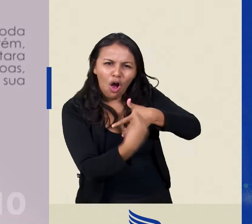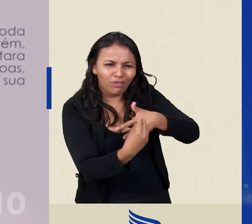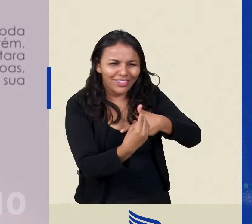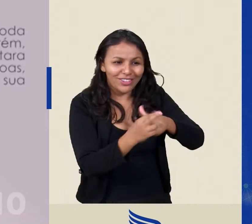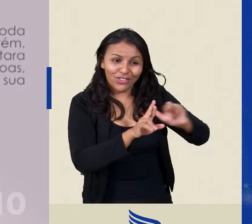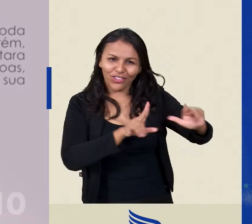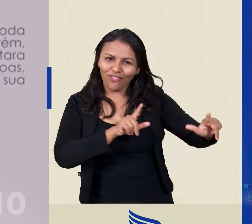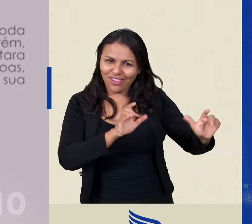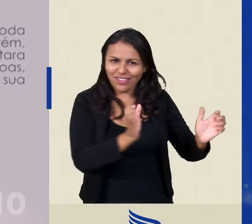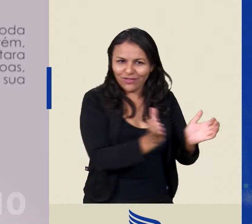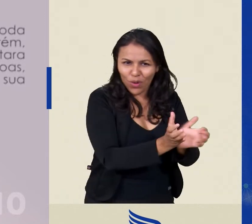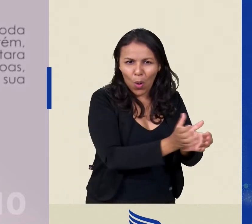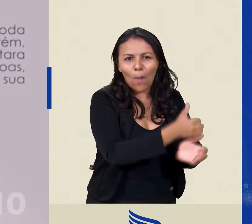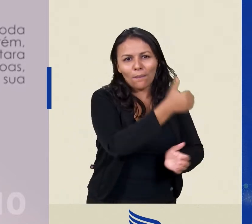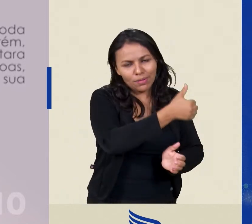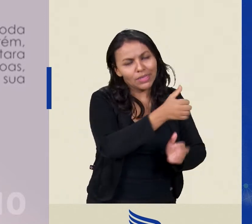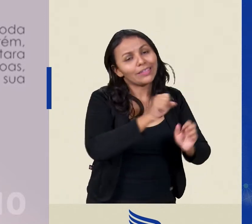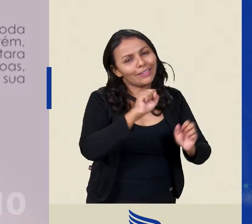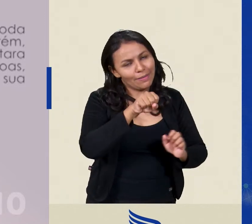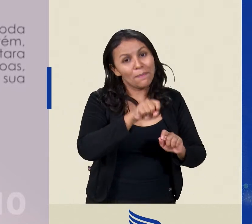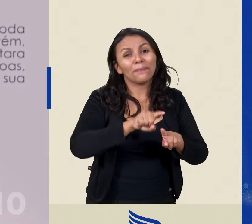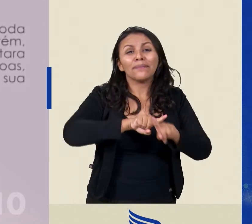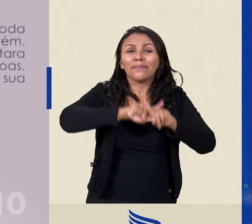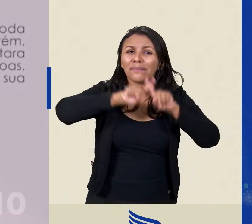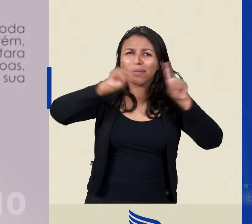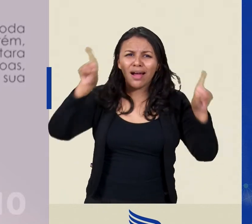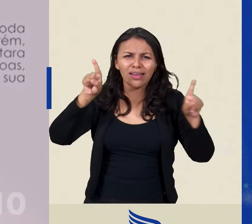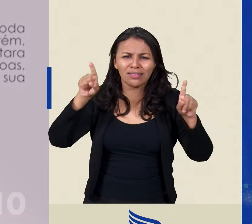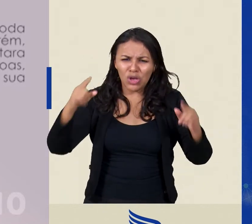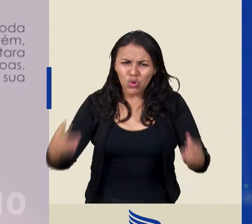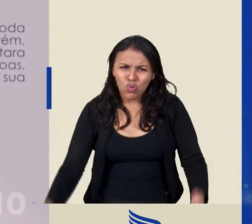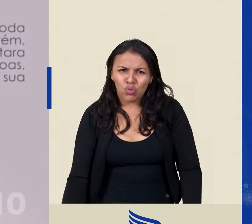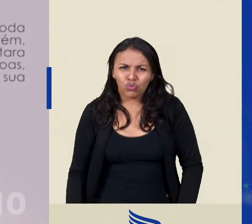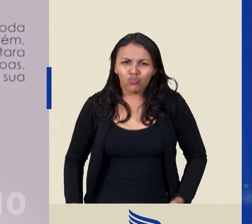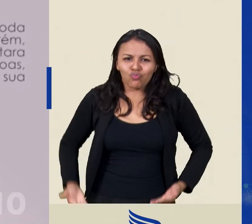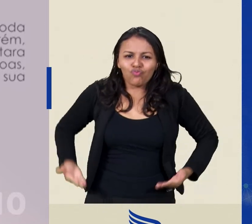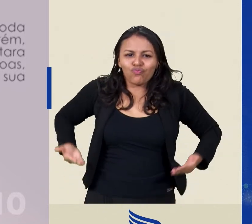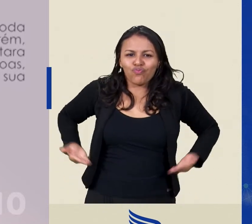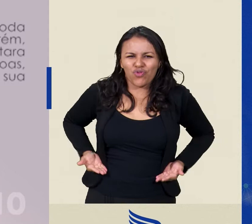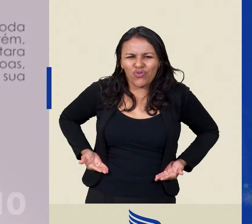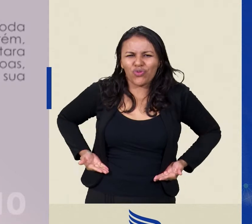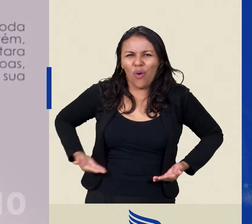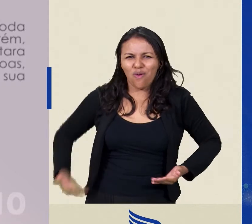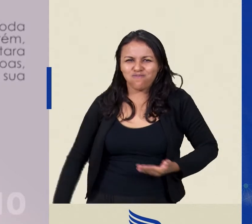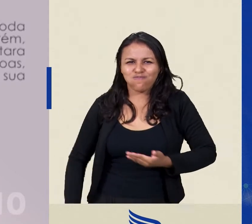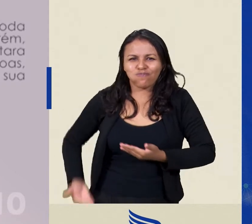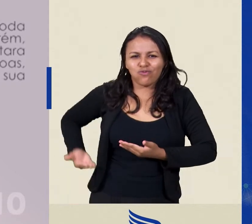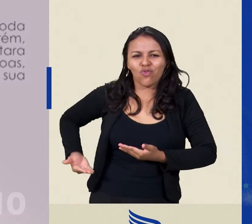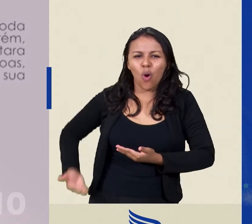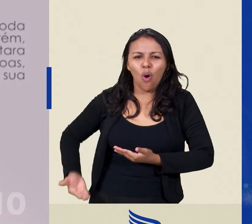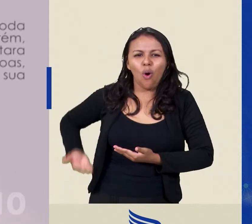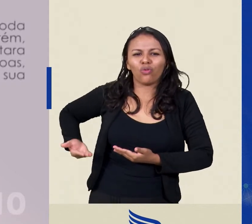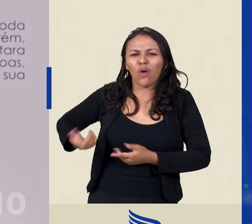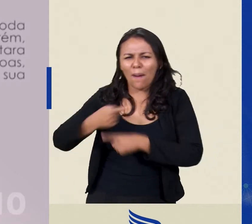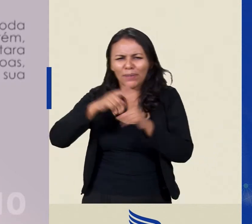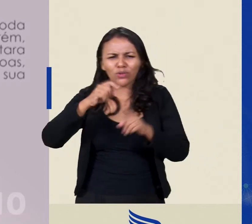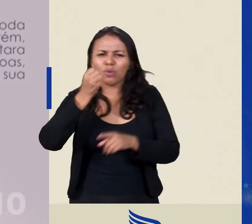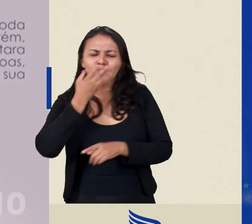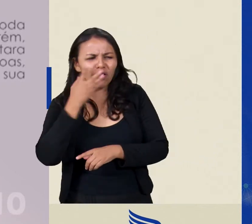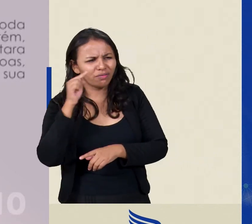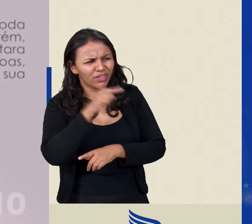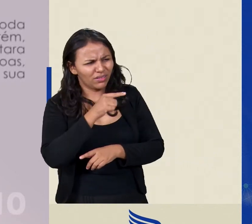classe. Fora, porém, a um extremo de curteza que desgostara e suscitara preconceito a pessoas